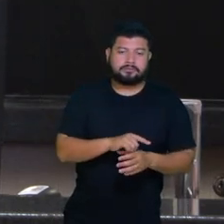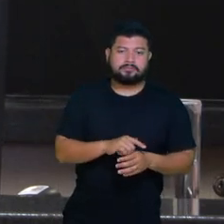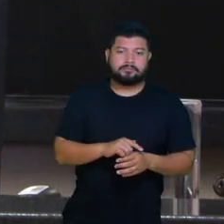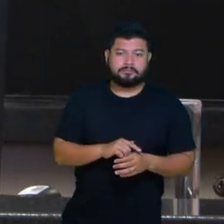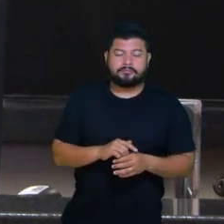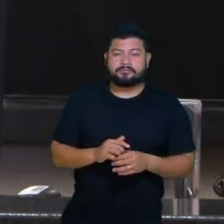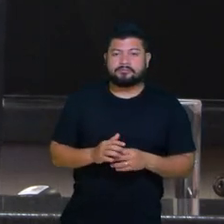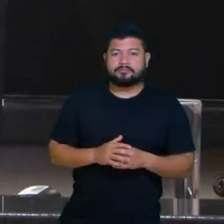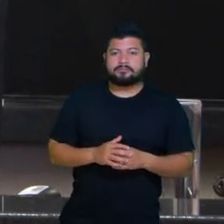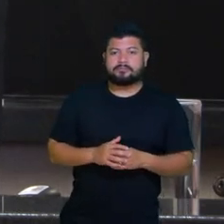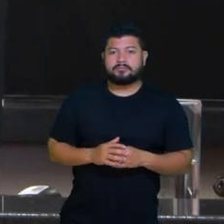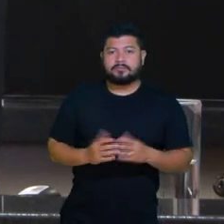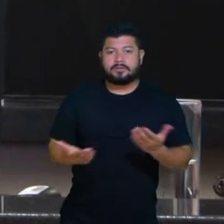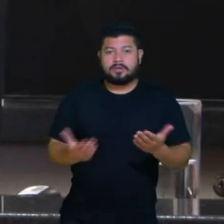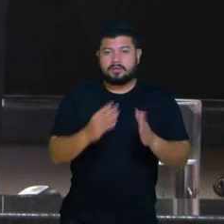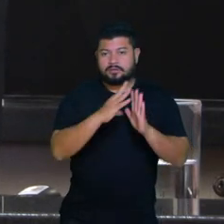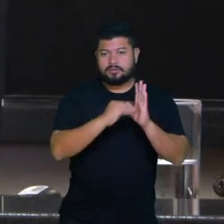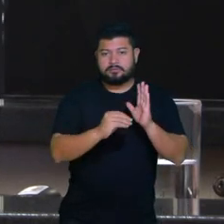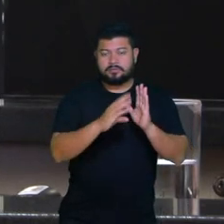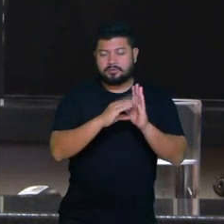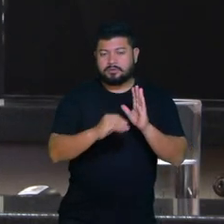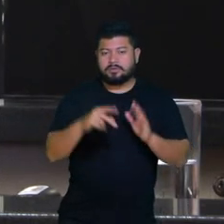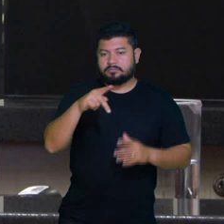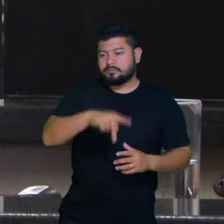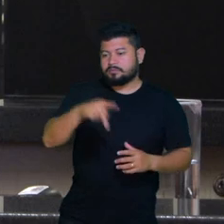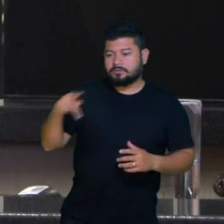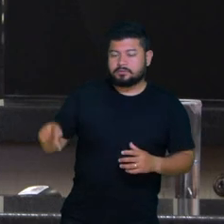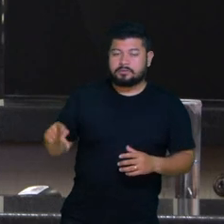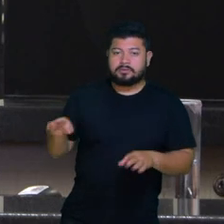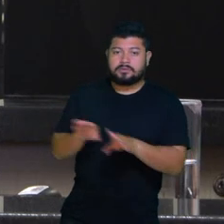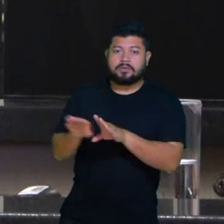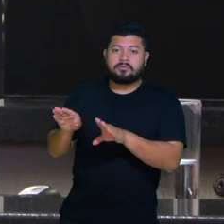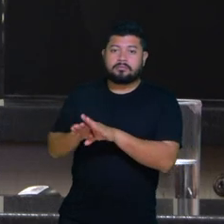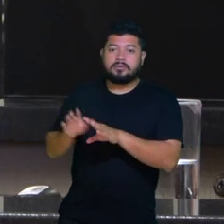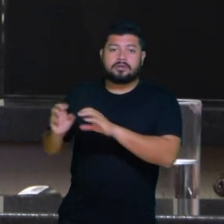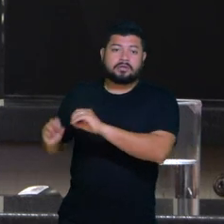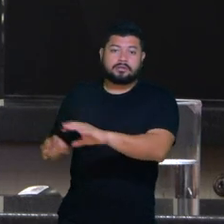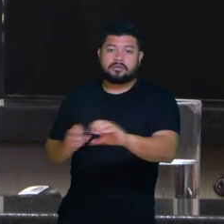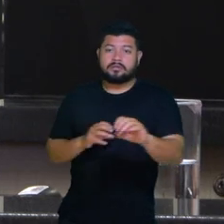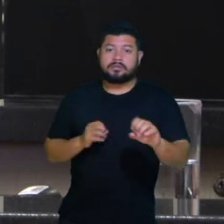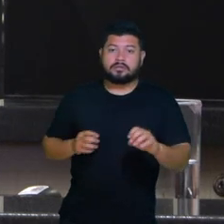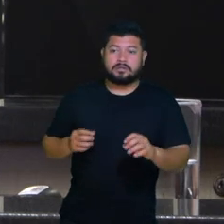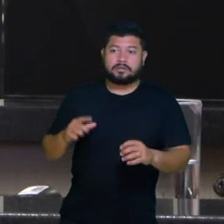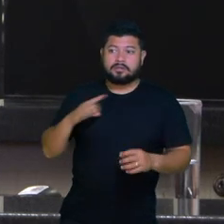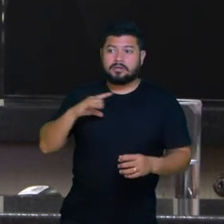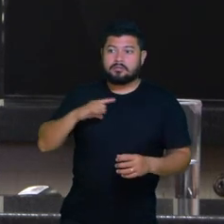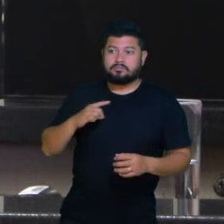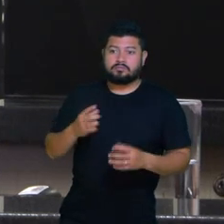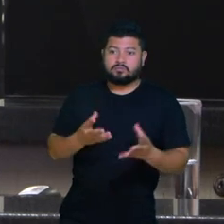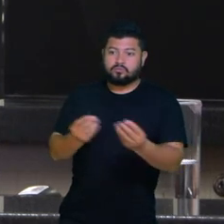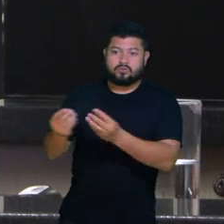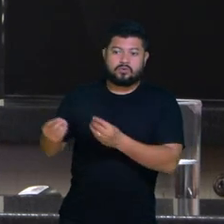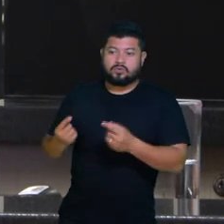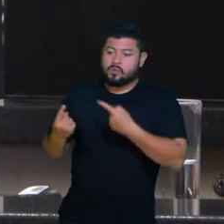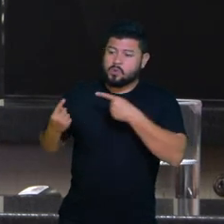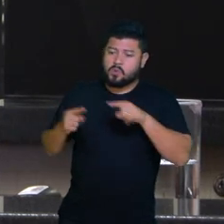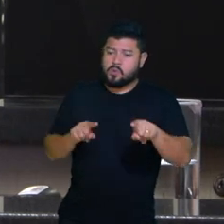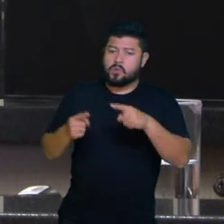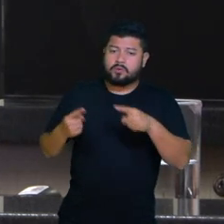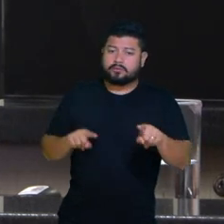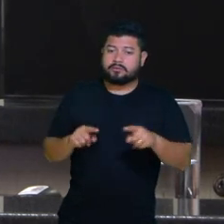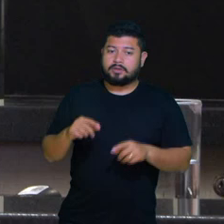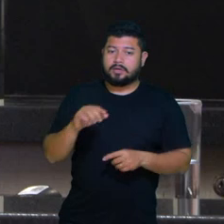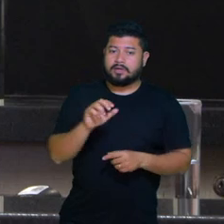esse modelo de professor e de educação né vem sofrendo muita resistência né a fop vem fazendo